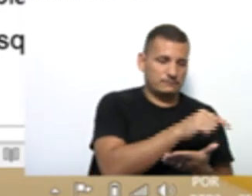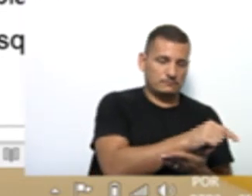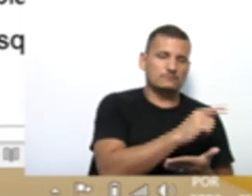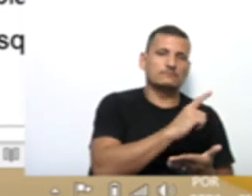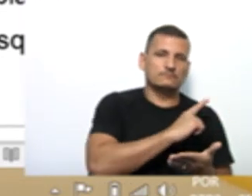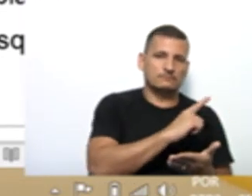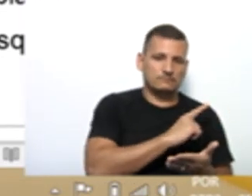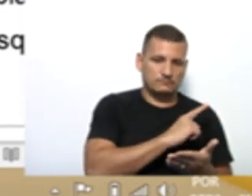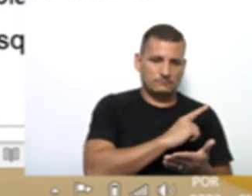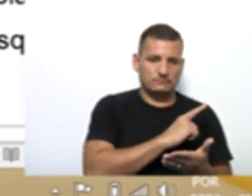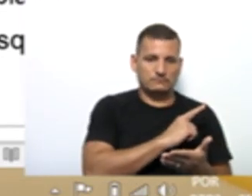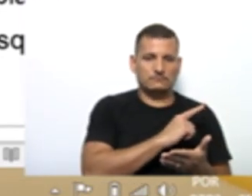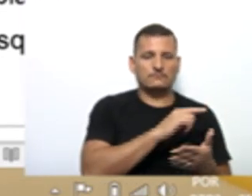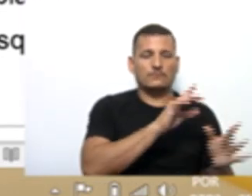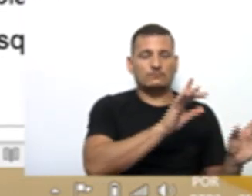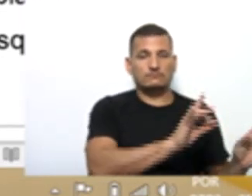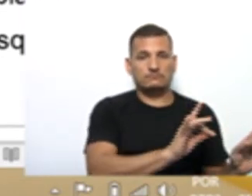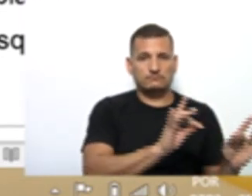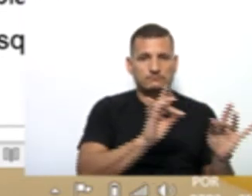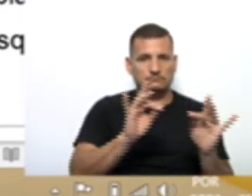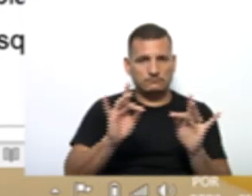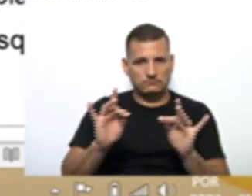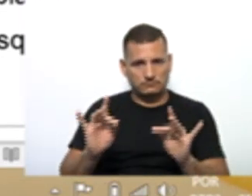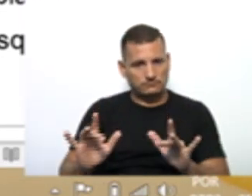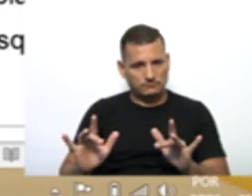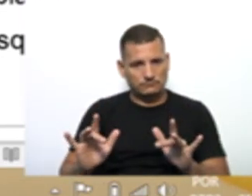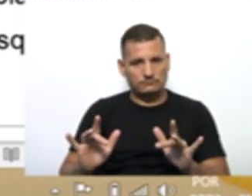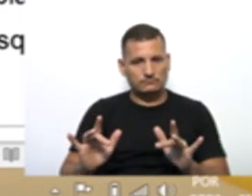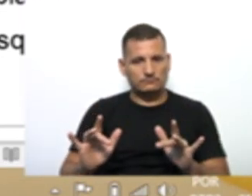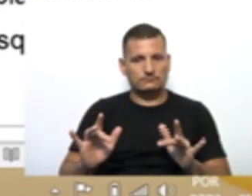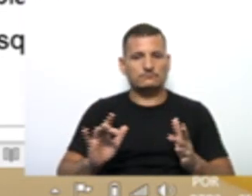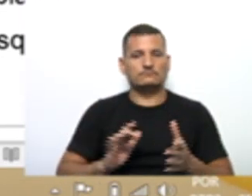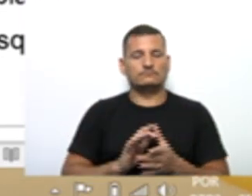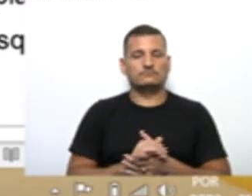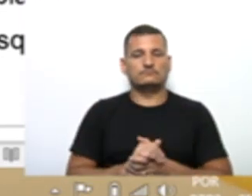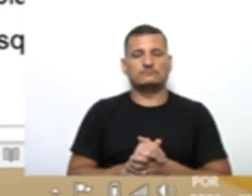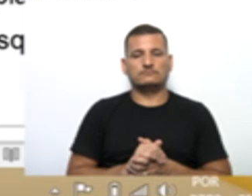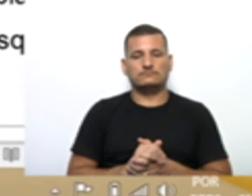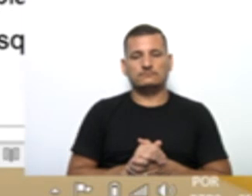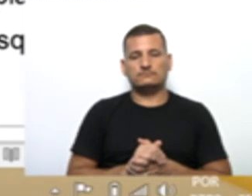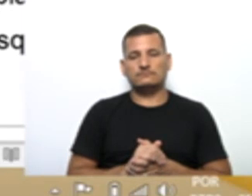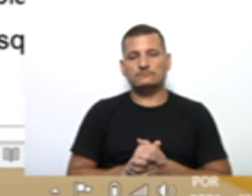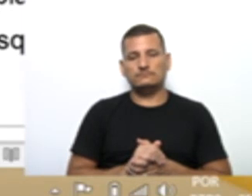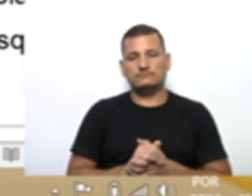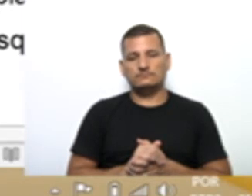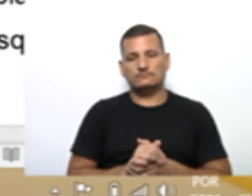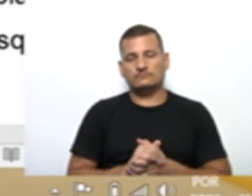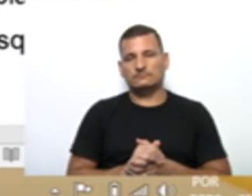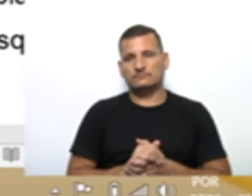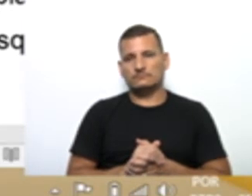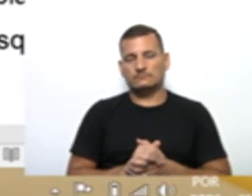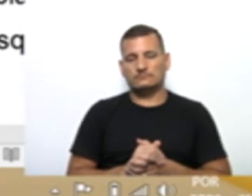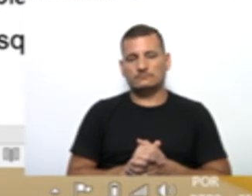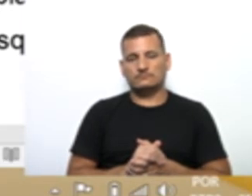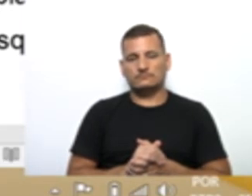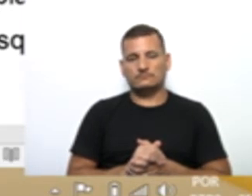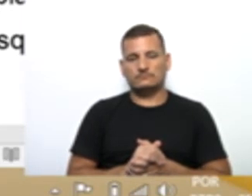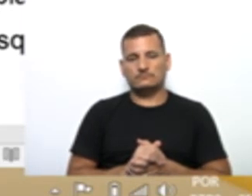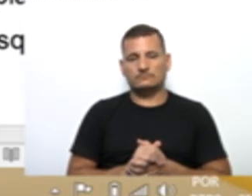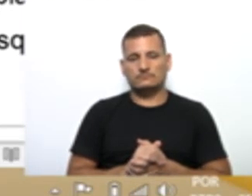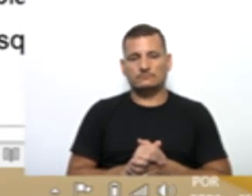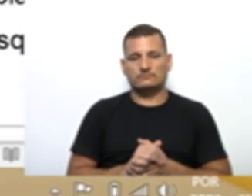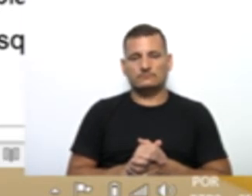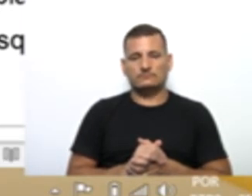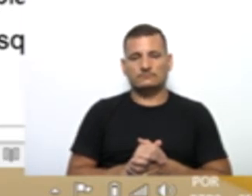correto? Então, eu trago ela mesmo não estando igual está lá, mas eu tenho que colocar, porque senão, se eu não trouxer isso, isso vai configurar